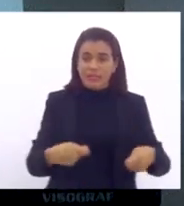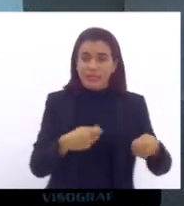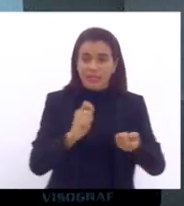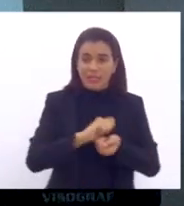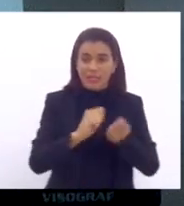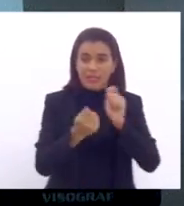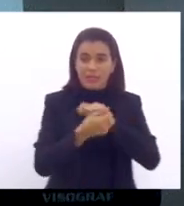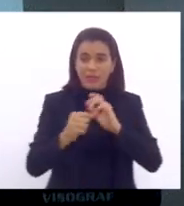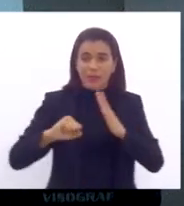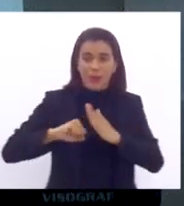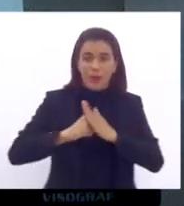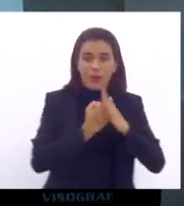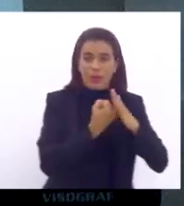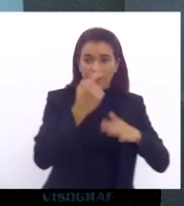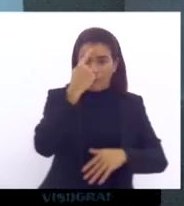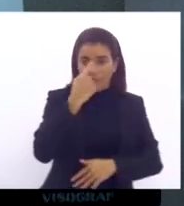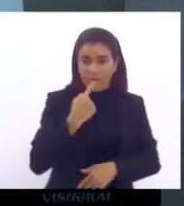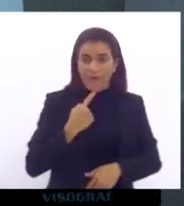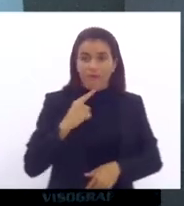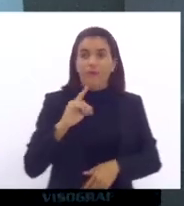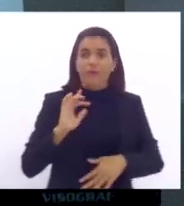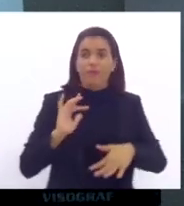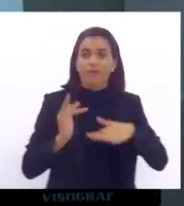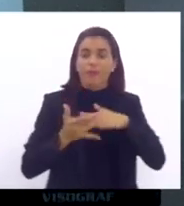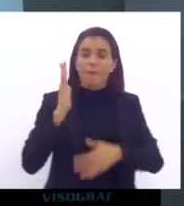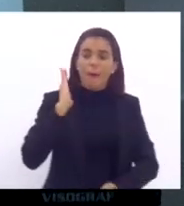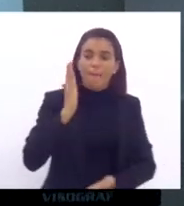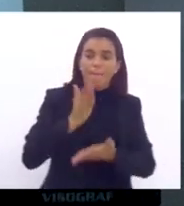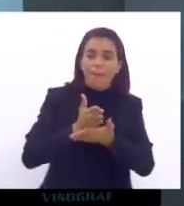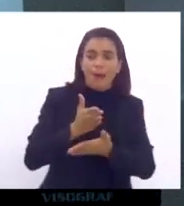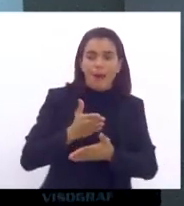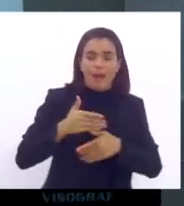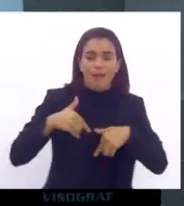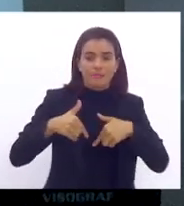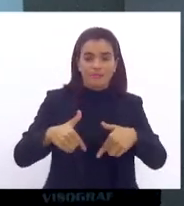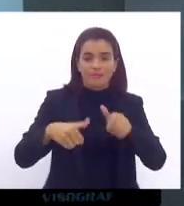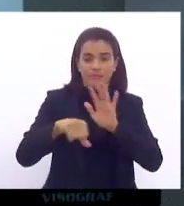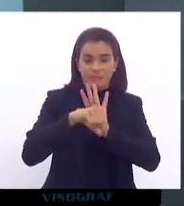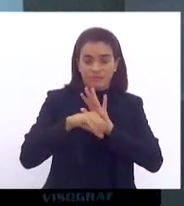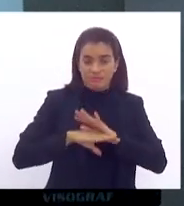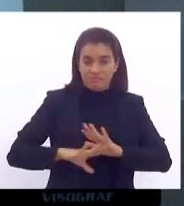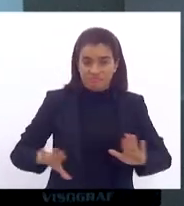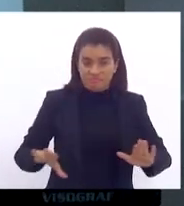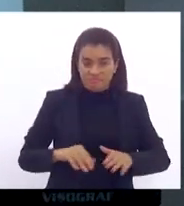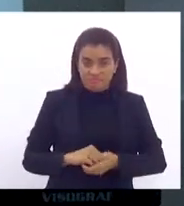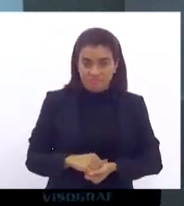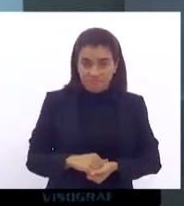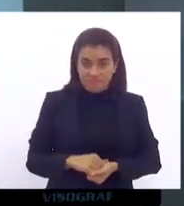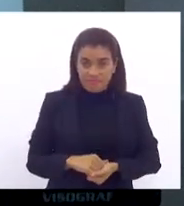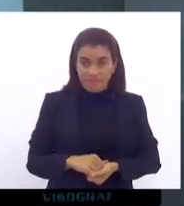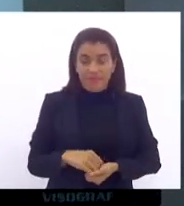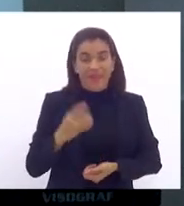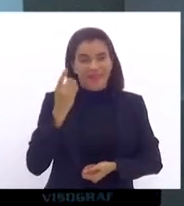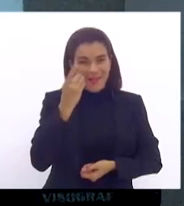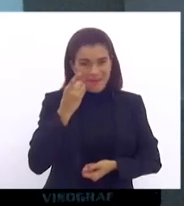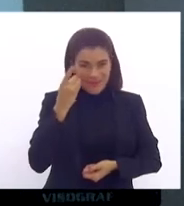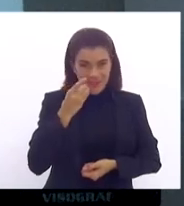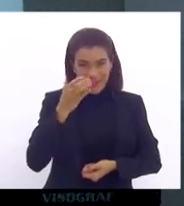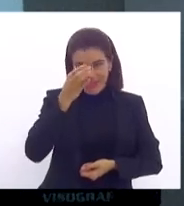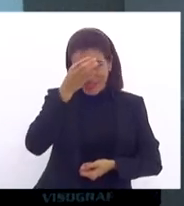adequação do bloqueio de perfil para fazer cessar a atividade criminosa mas como dizia a deputada